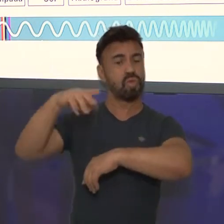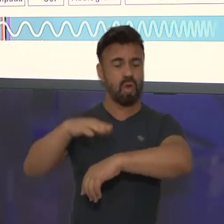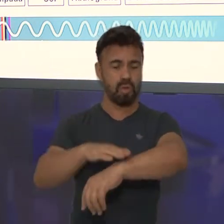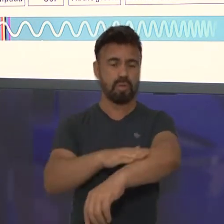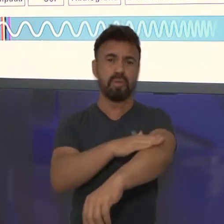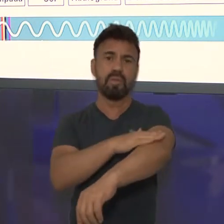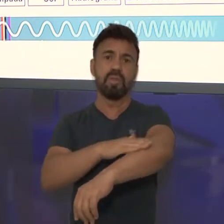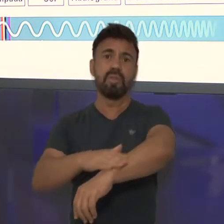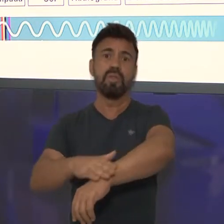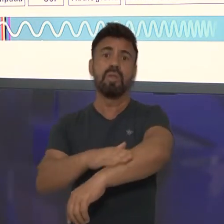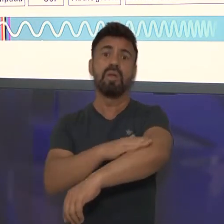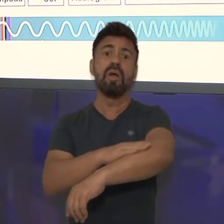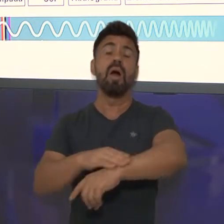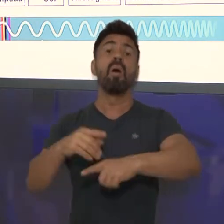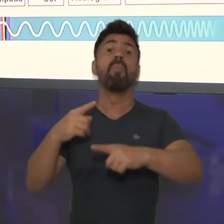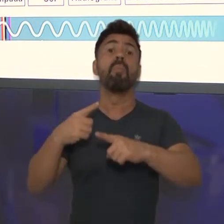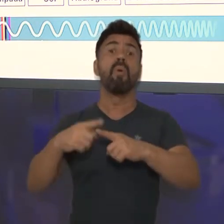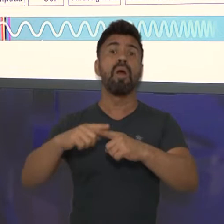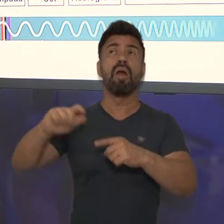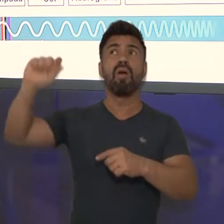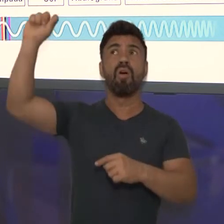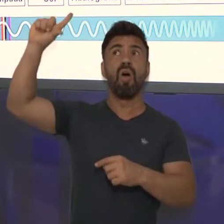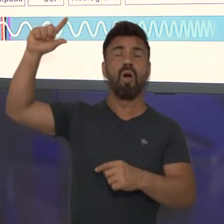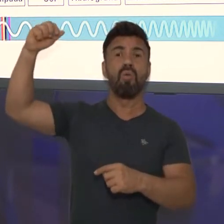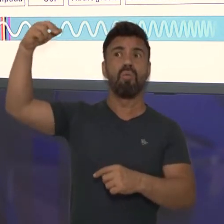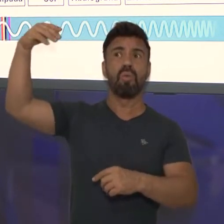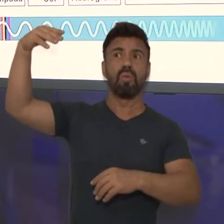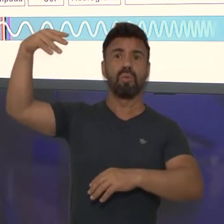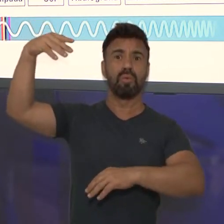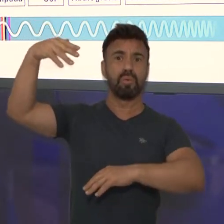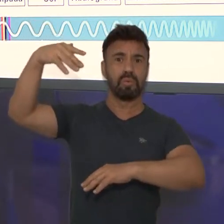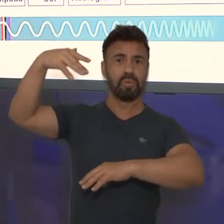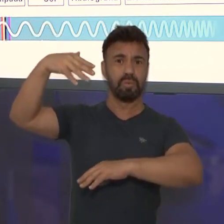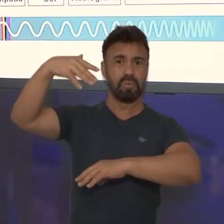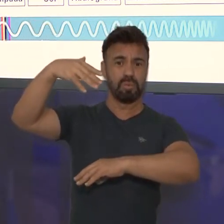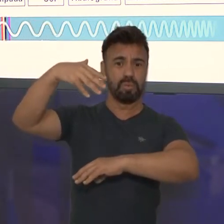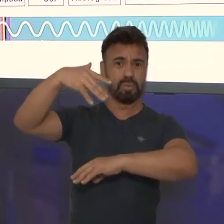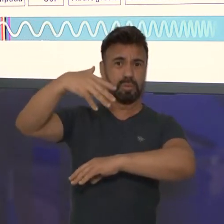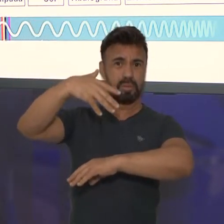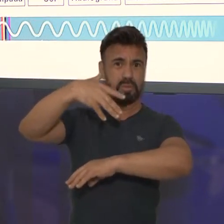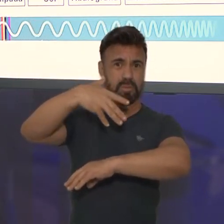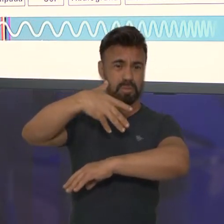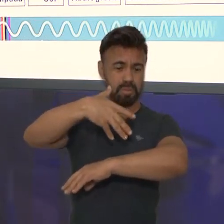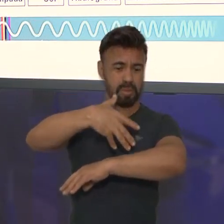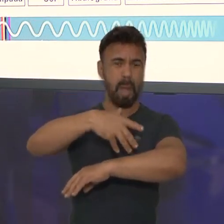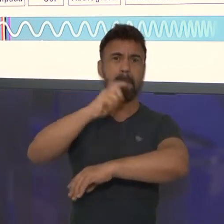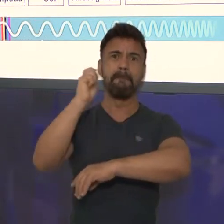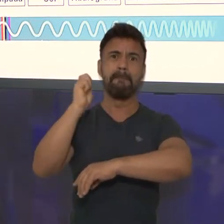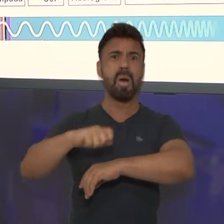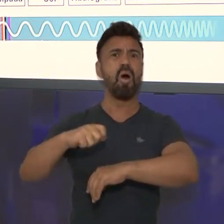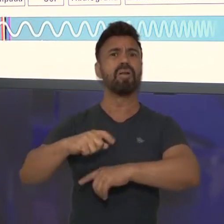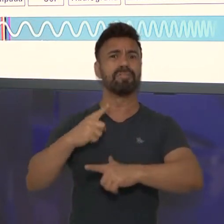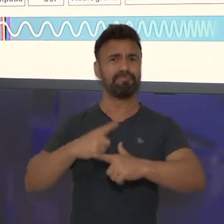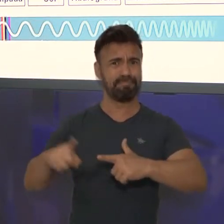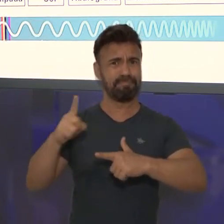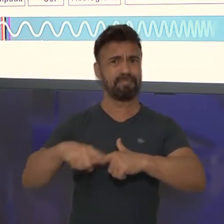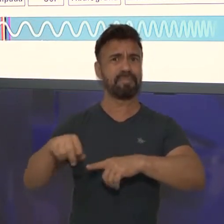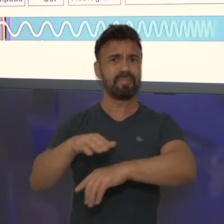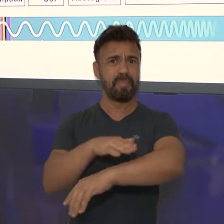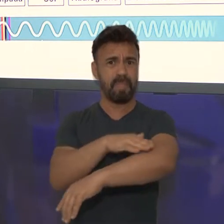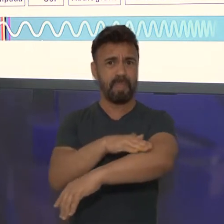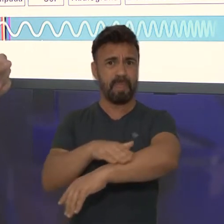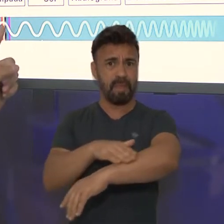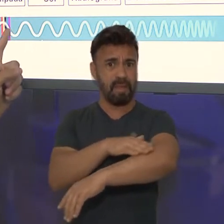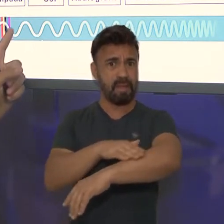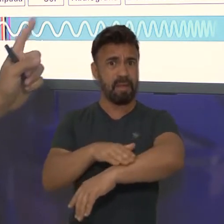porque essas ondas de ultravioleta, né, essas radiações ultravioletas, elas podem trazer algum dano à nossa pele, porque